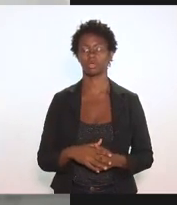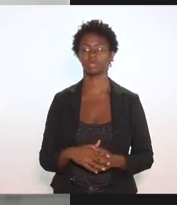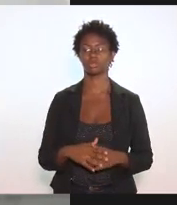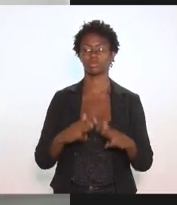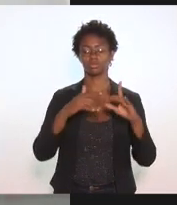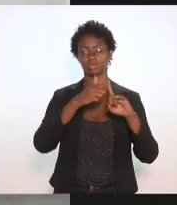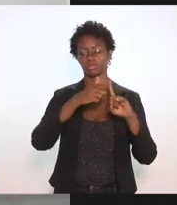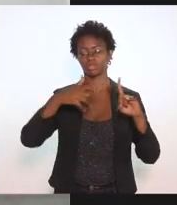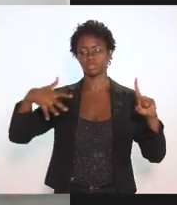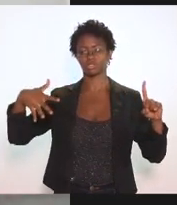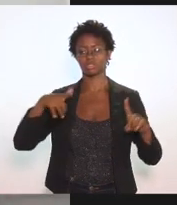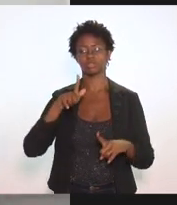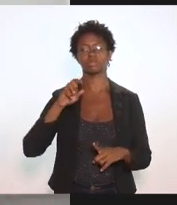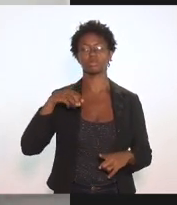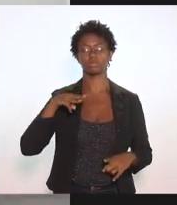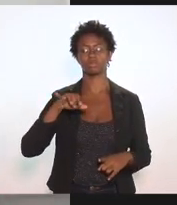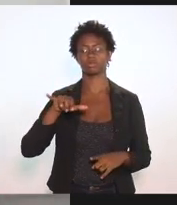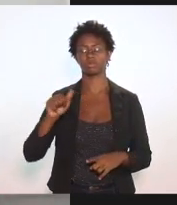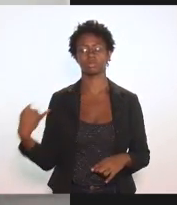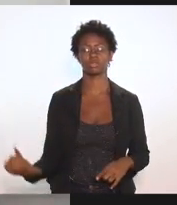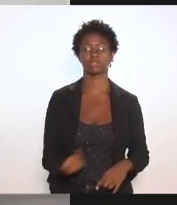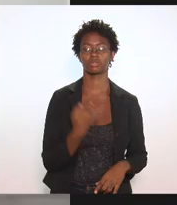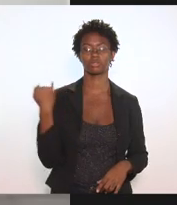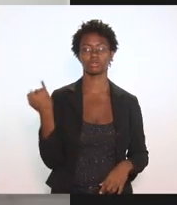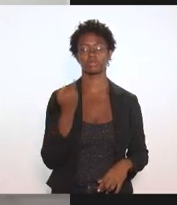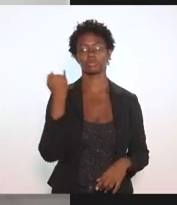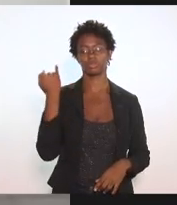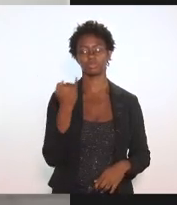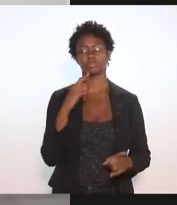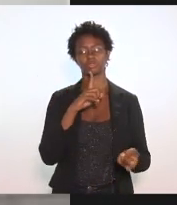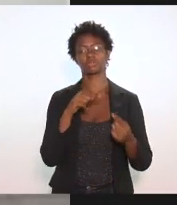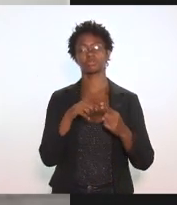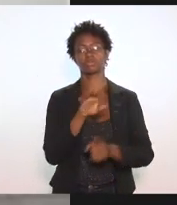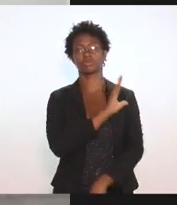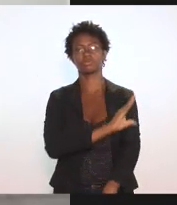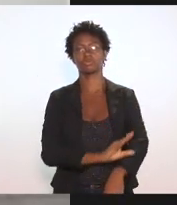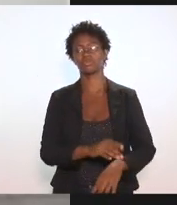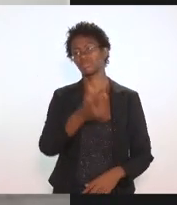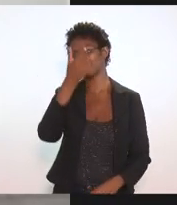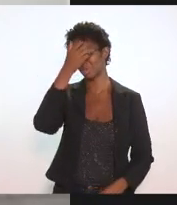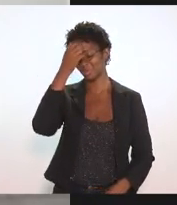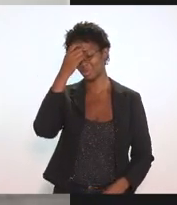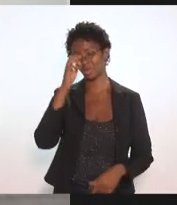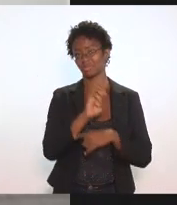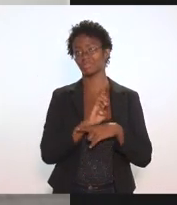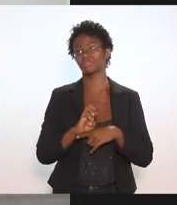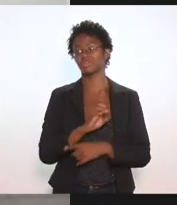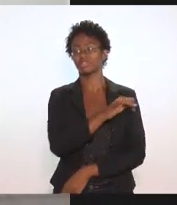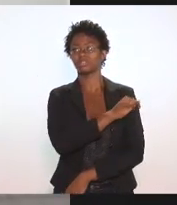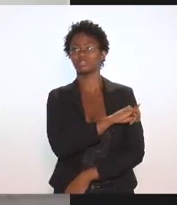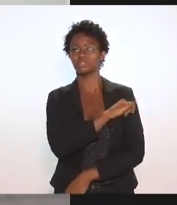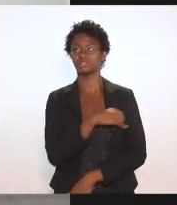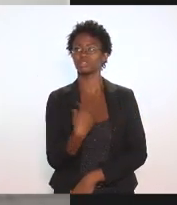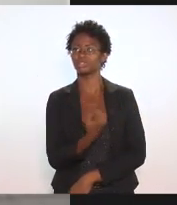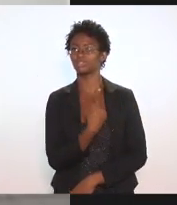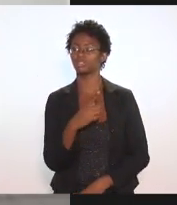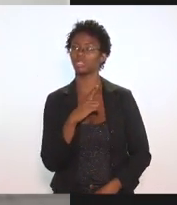Gomeia como algo fundamental à cultura e à memória do Estado do Rio de Janeiro. A gente tem aqui